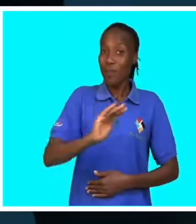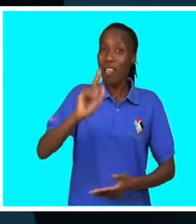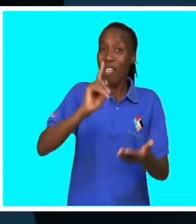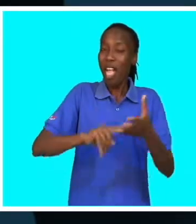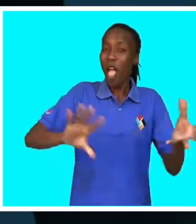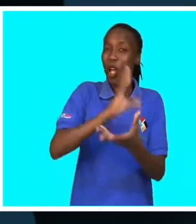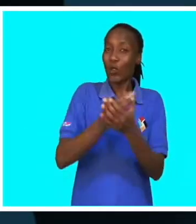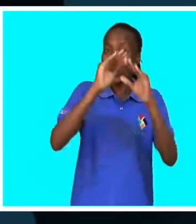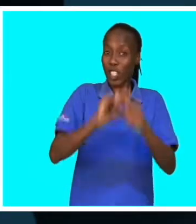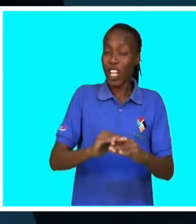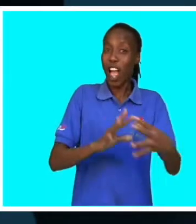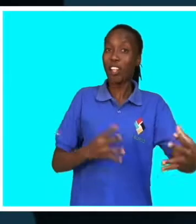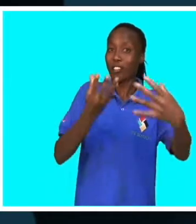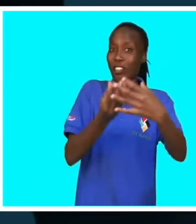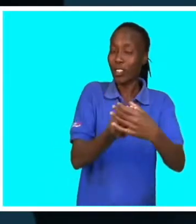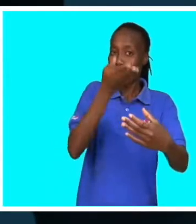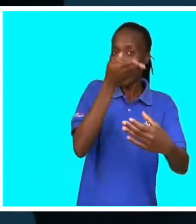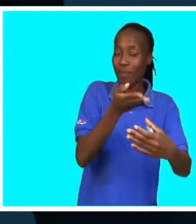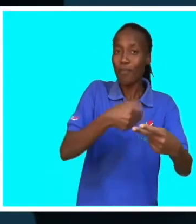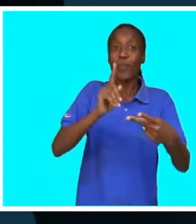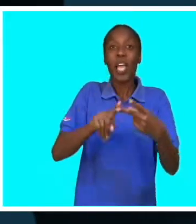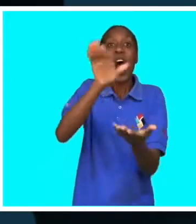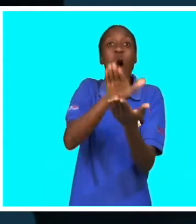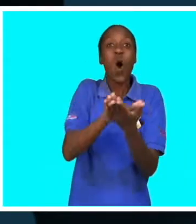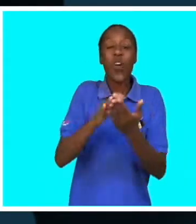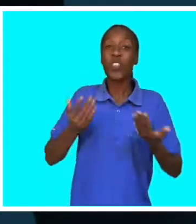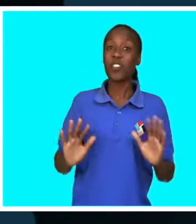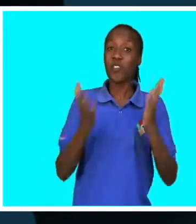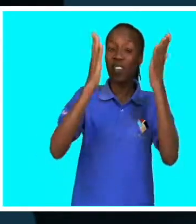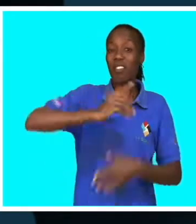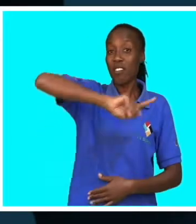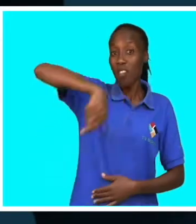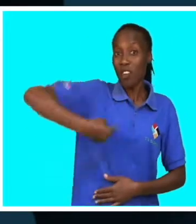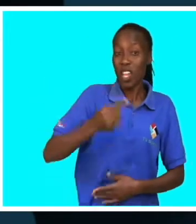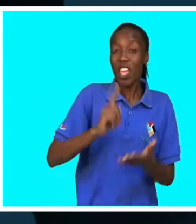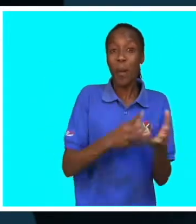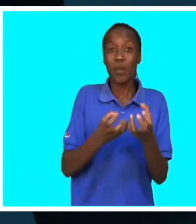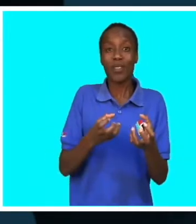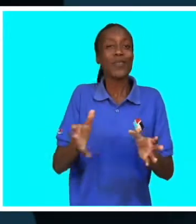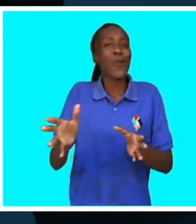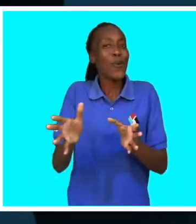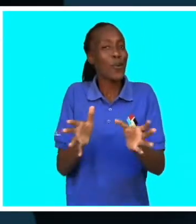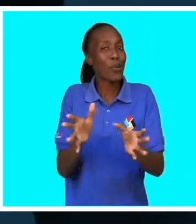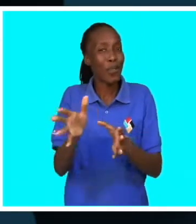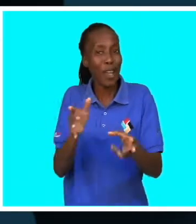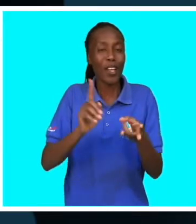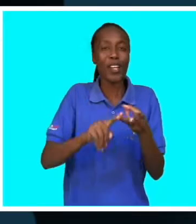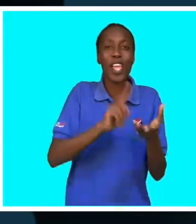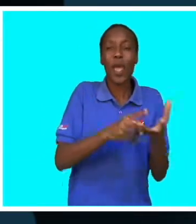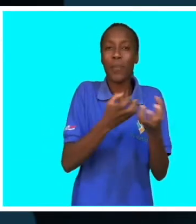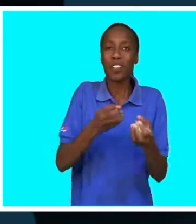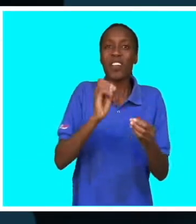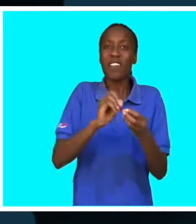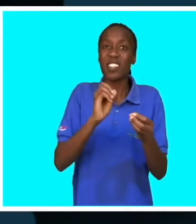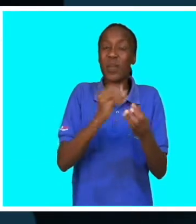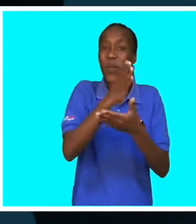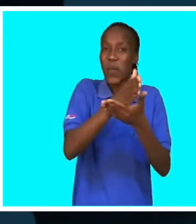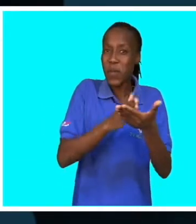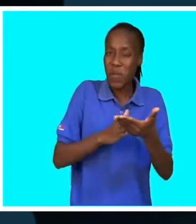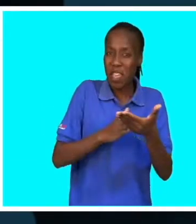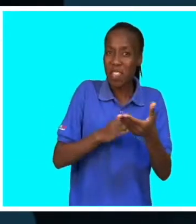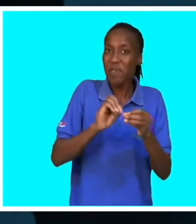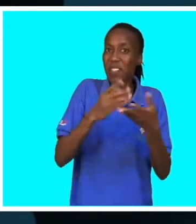O meio ambiente, de fato, é tudo aquilo que nos rodeia e é lá onde nós vivemos. Então, precisamos cuidar, precisamos